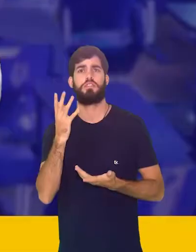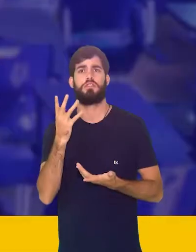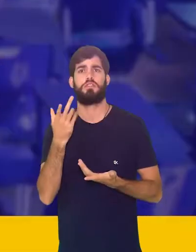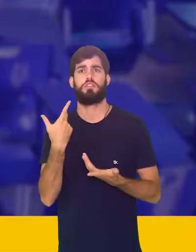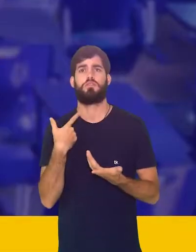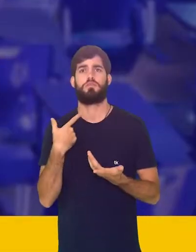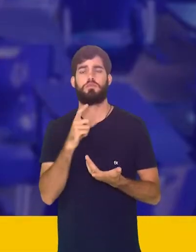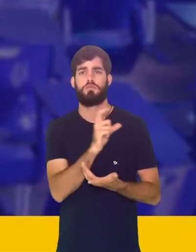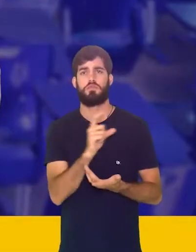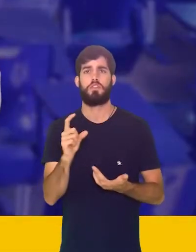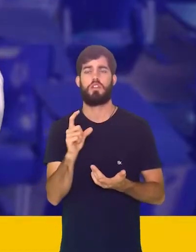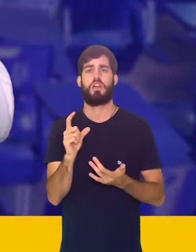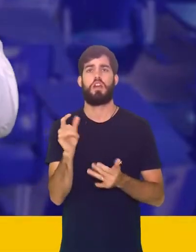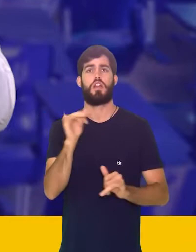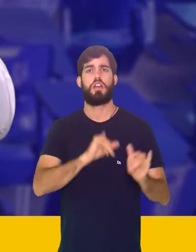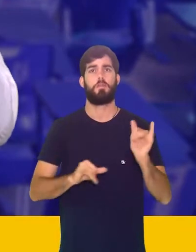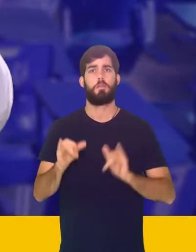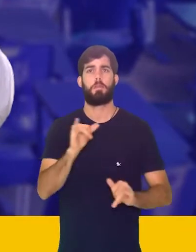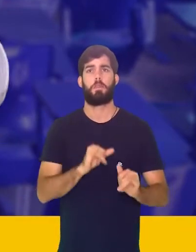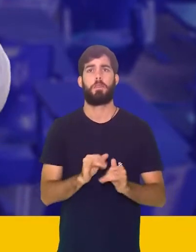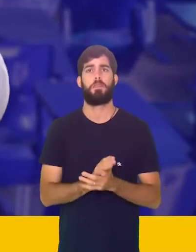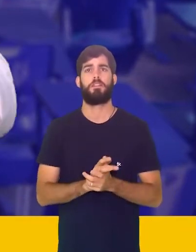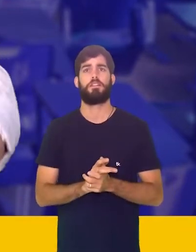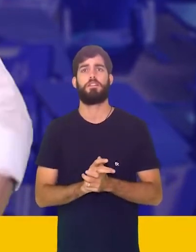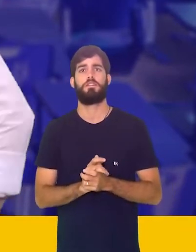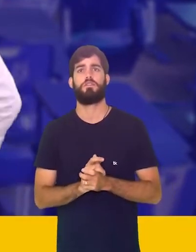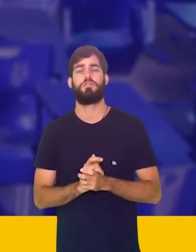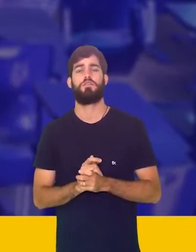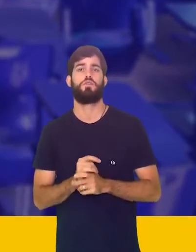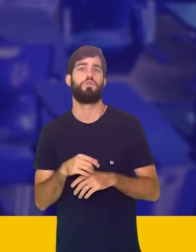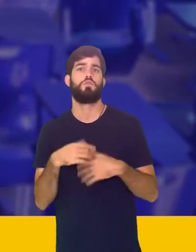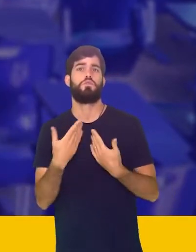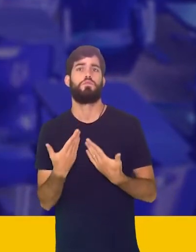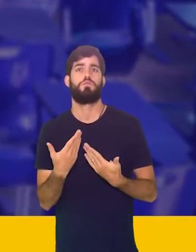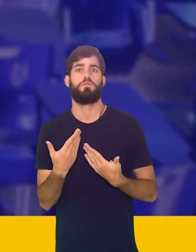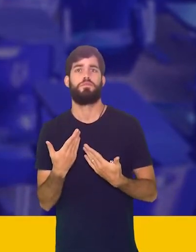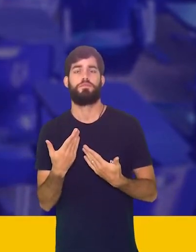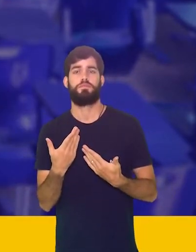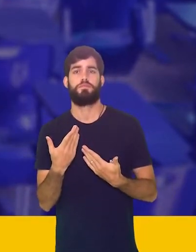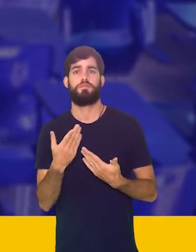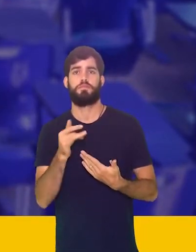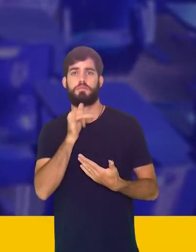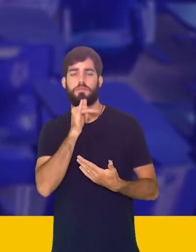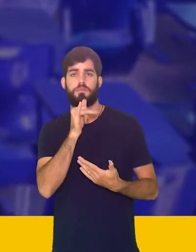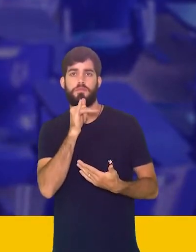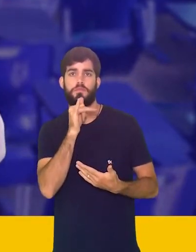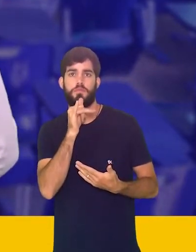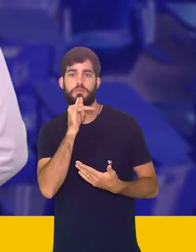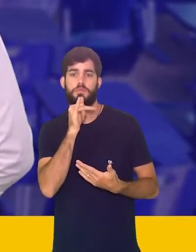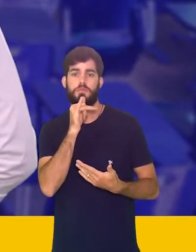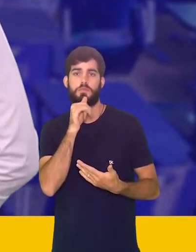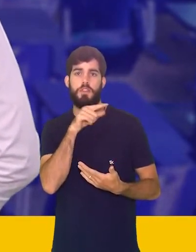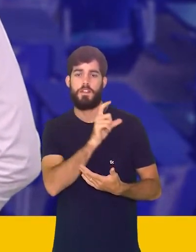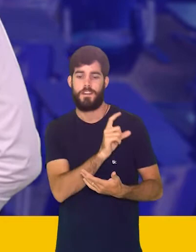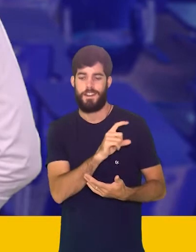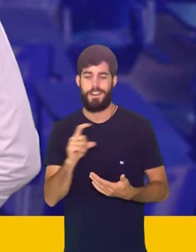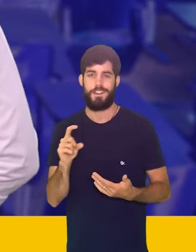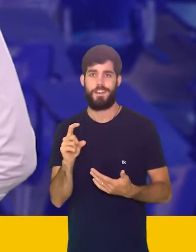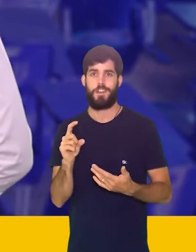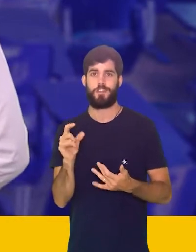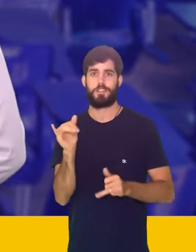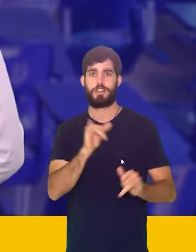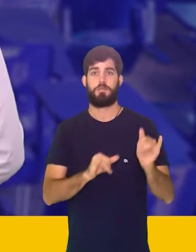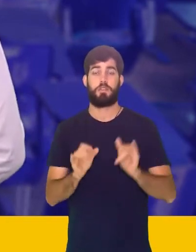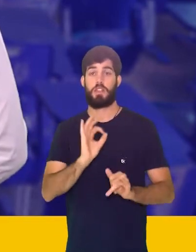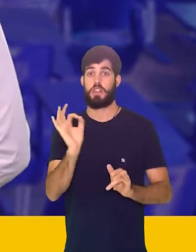adendo, só um detalhe. Quando uma reação química não ocorre com troca de elétrons, a gente chama a